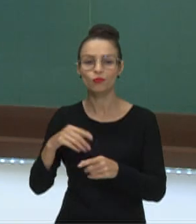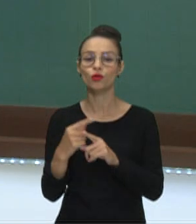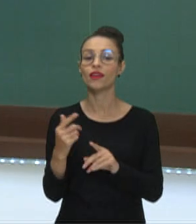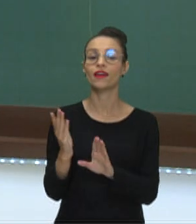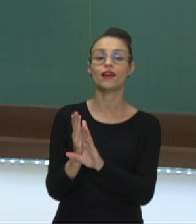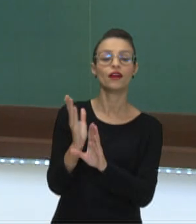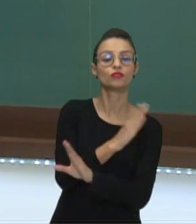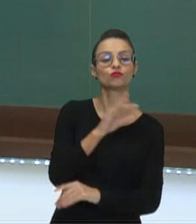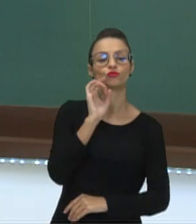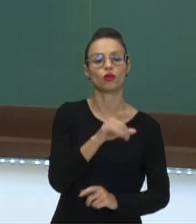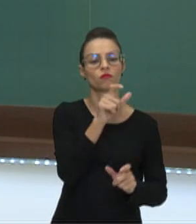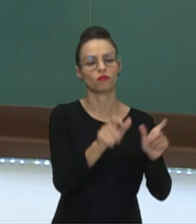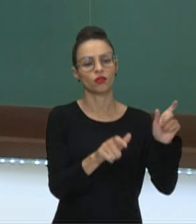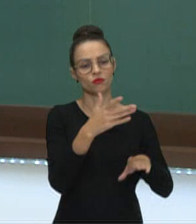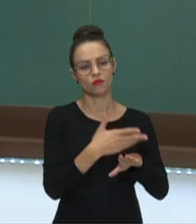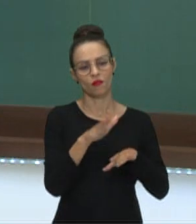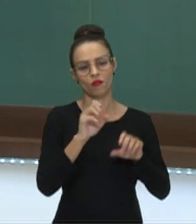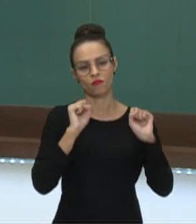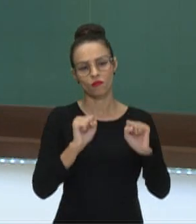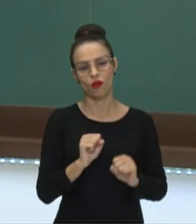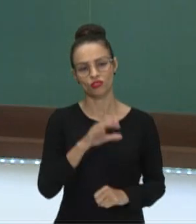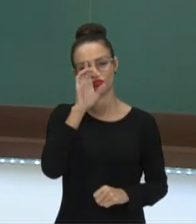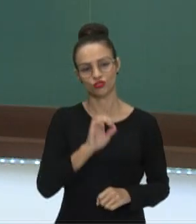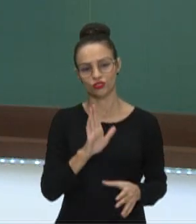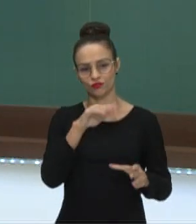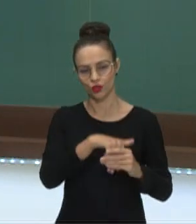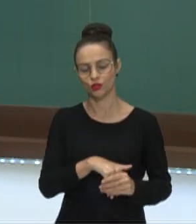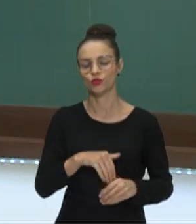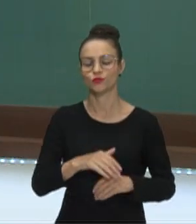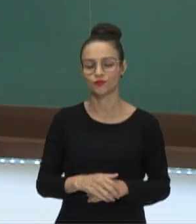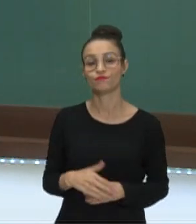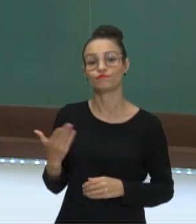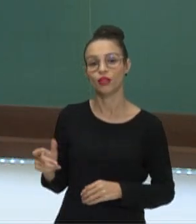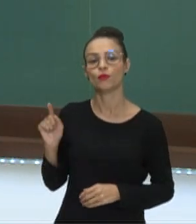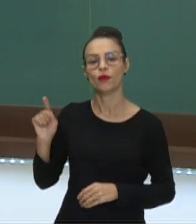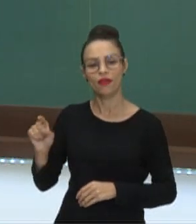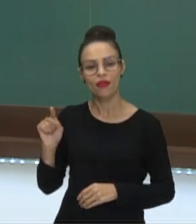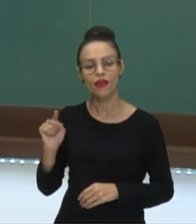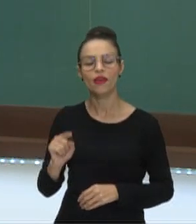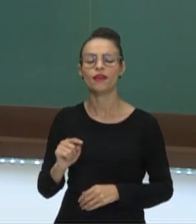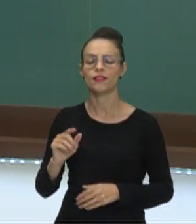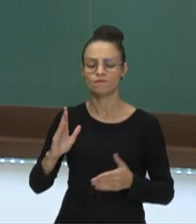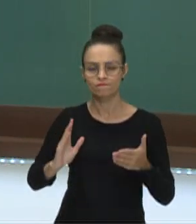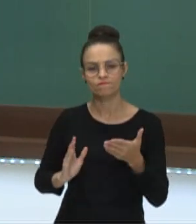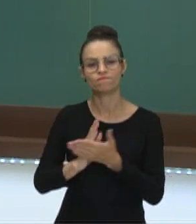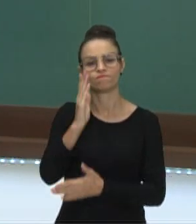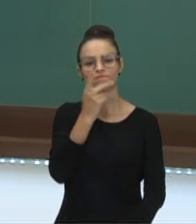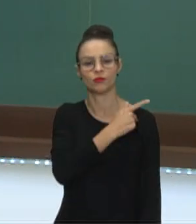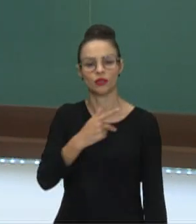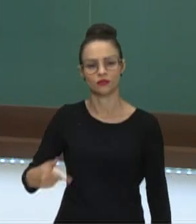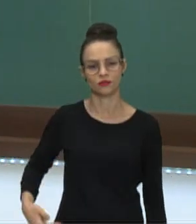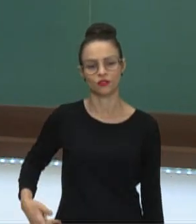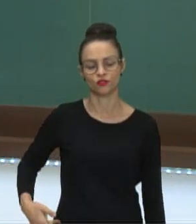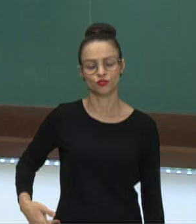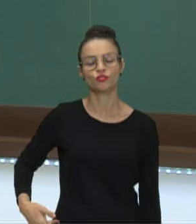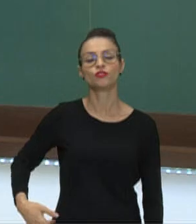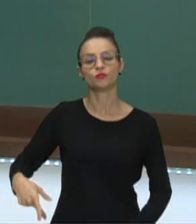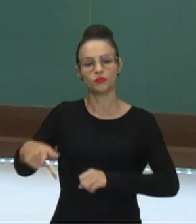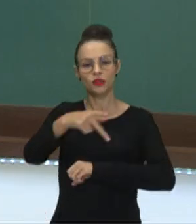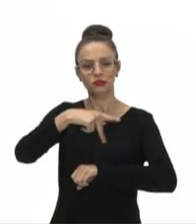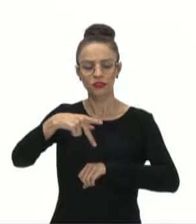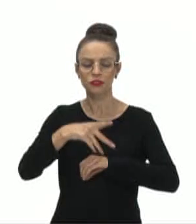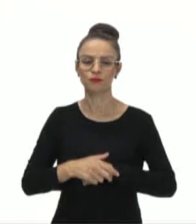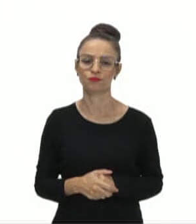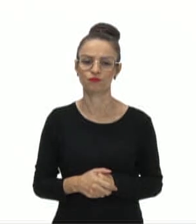os brancos podiam exercer o direito ao voto, Mandela foi eleito presidente do país. Embora